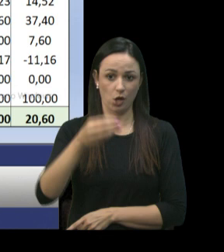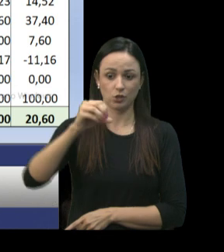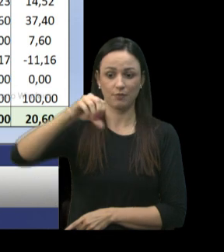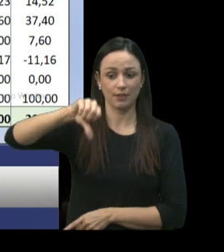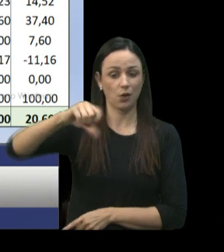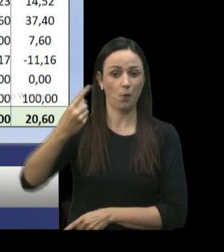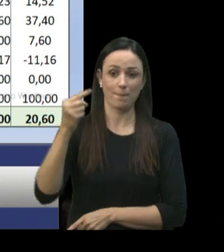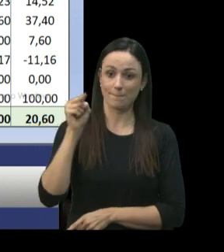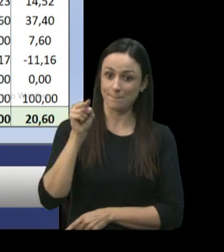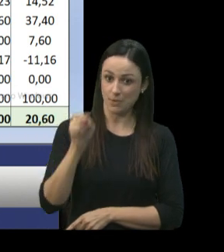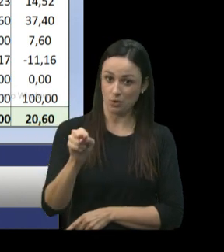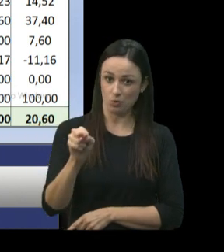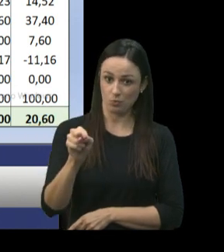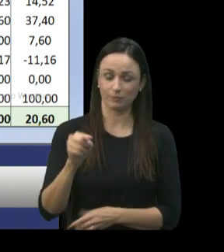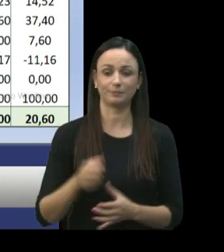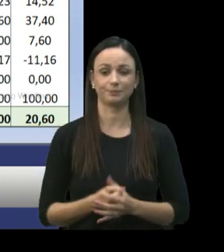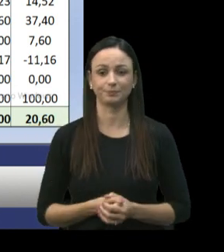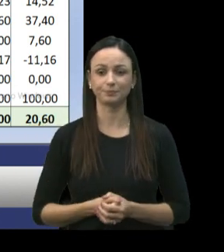79.091.000,